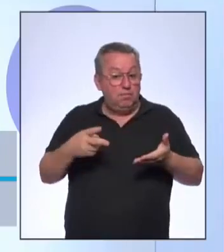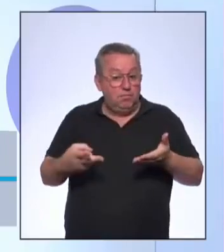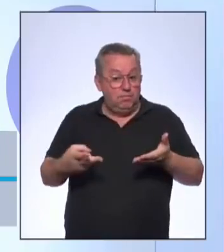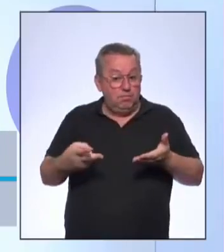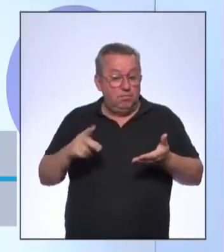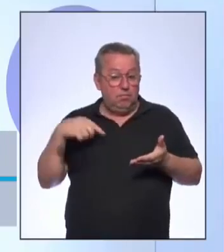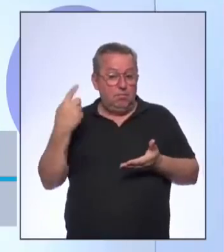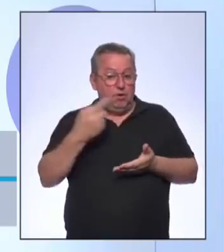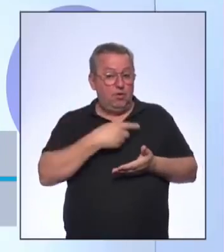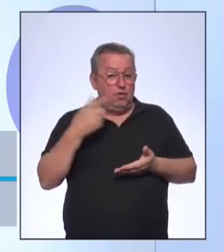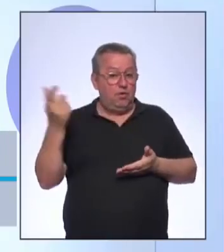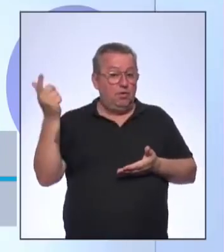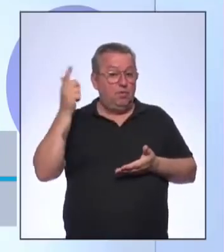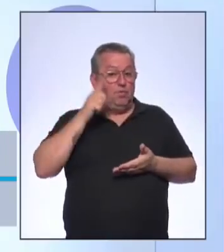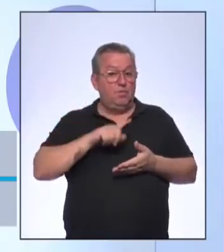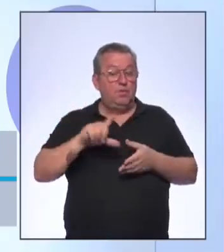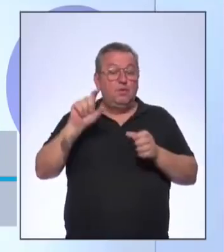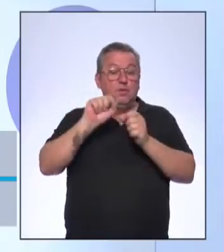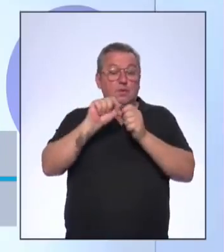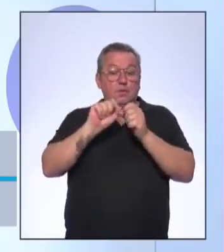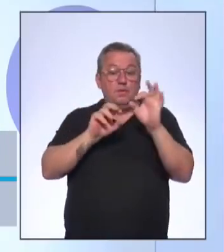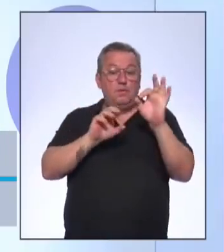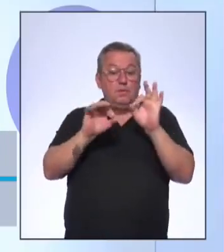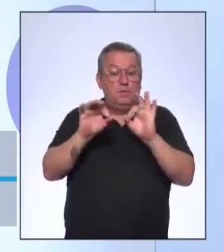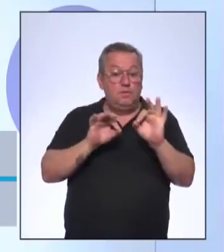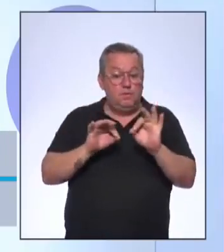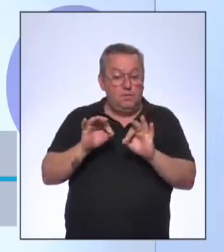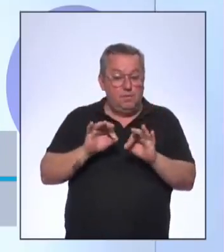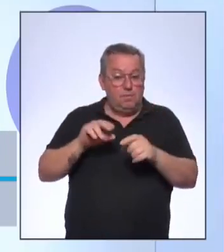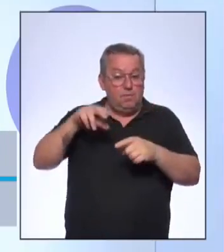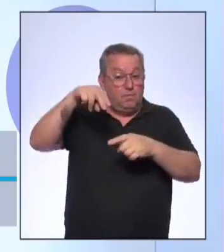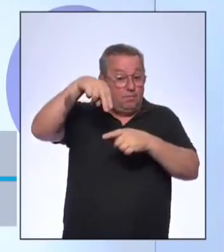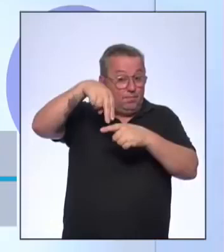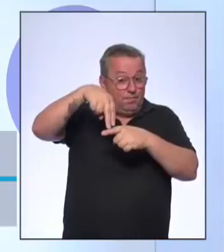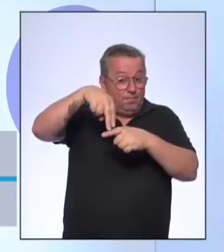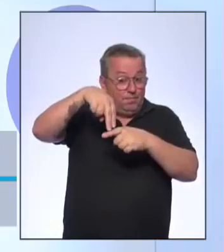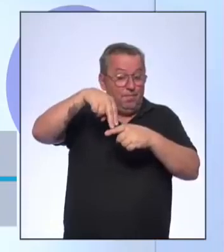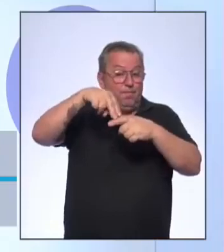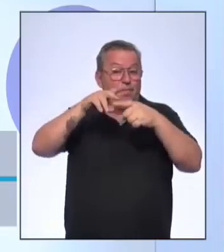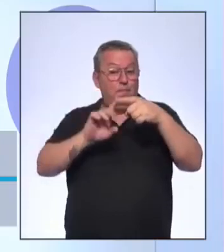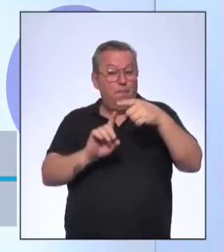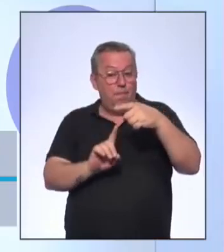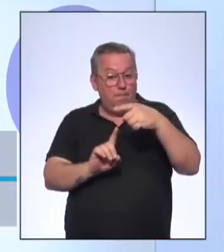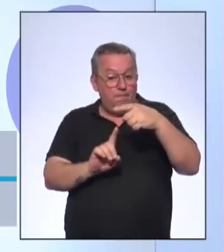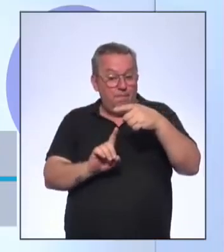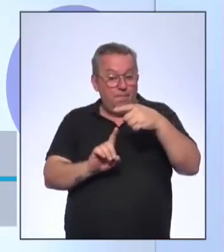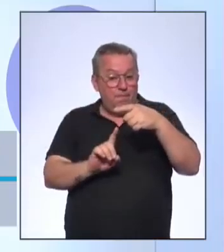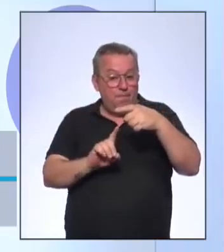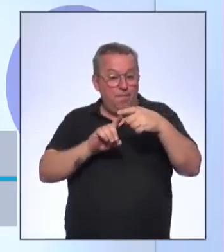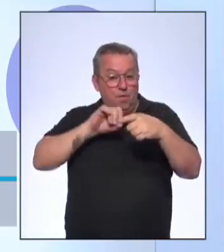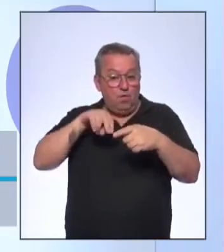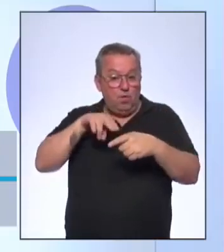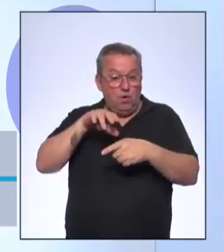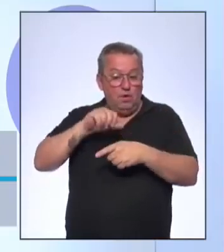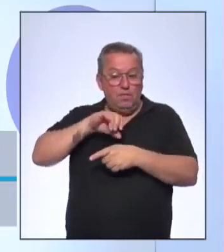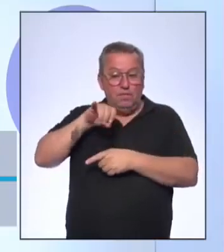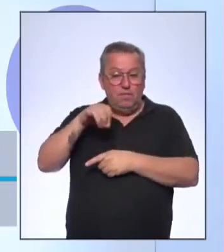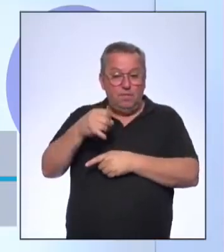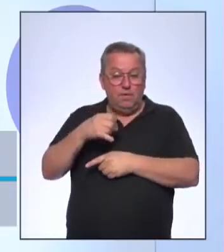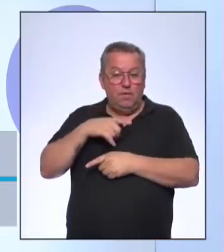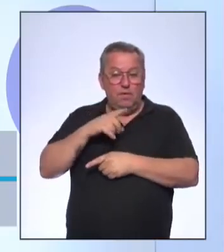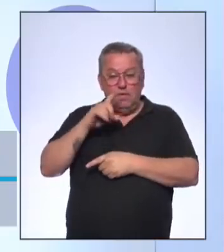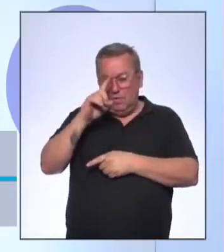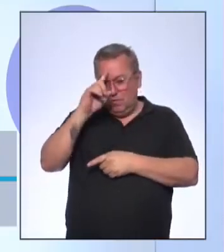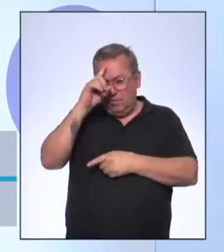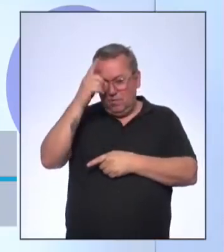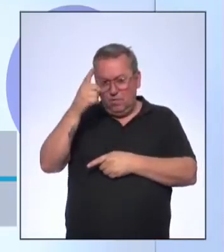gente conseguir fazer essa relação corretamente entre o que vai no numerador e o que vai no denominador. Jonas, eu vou aproveitar e vou tirar uma